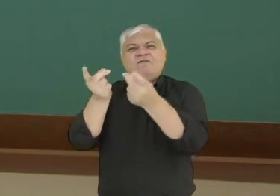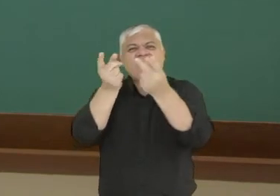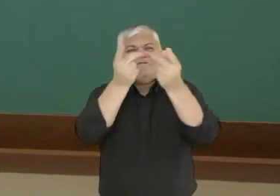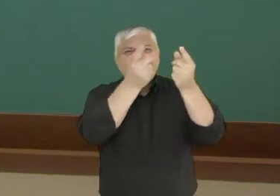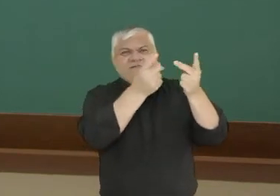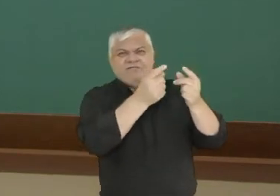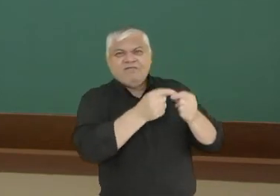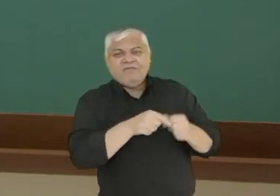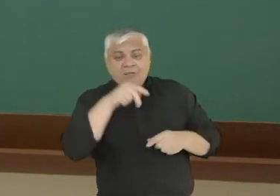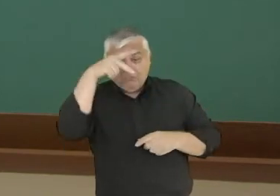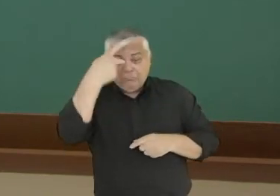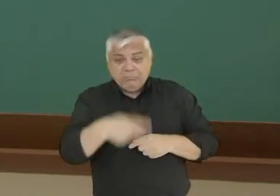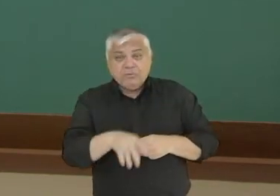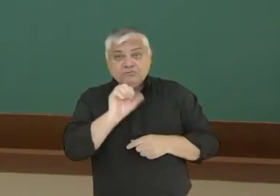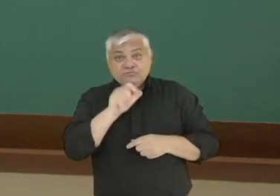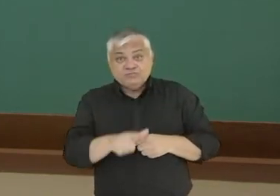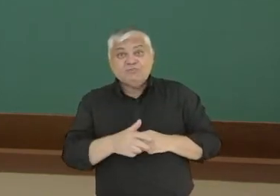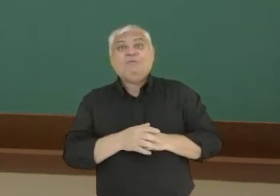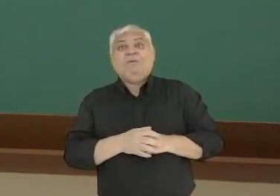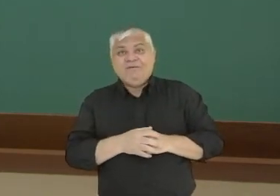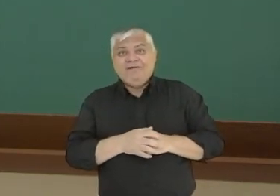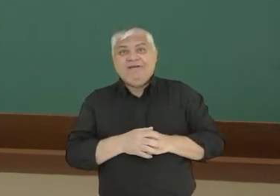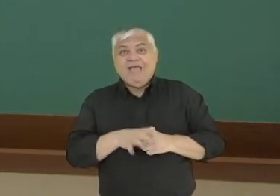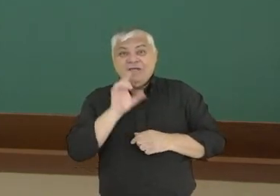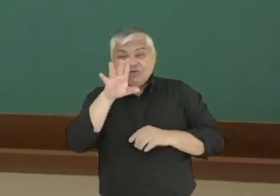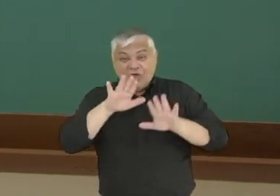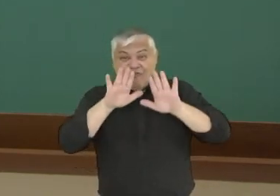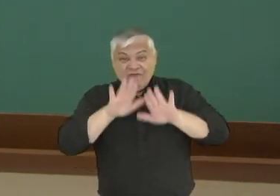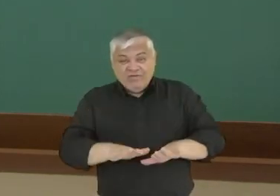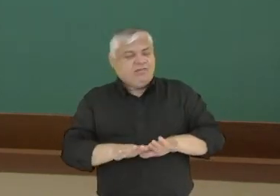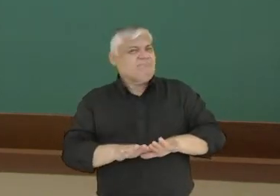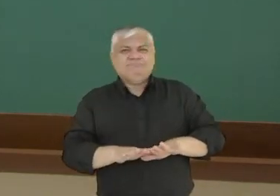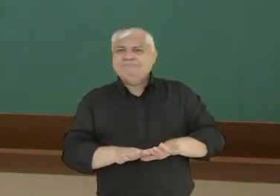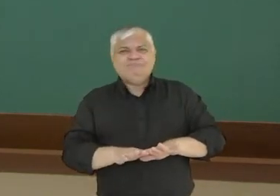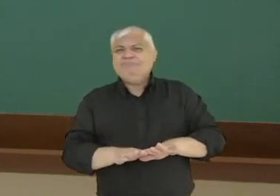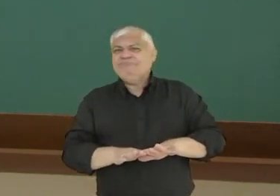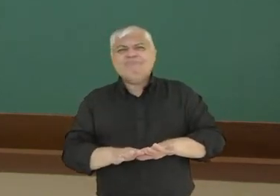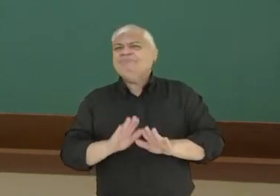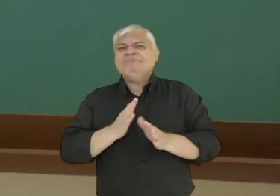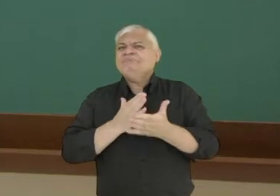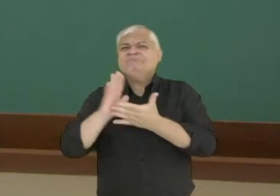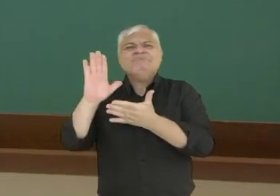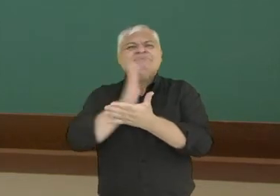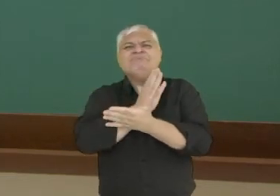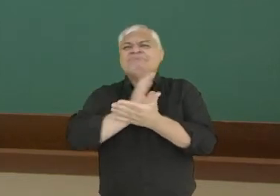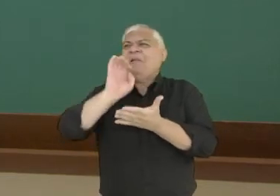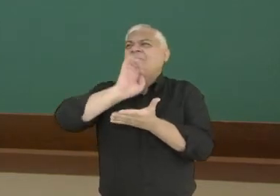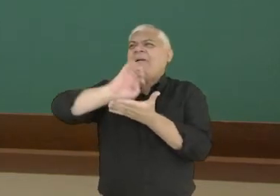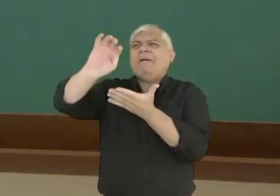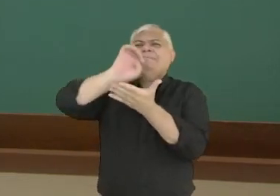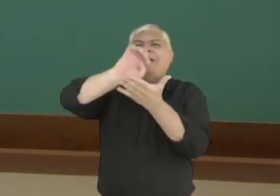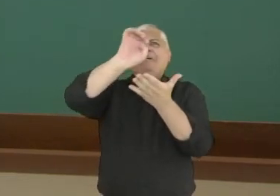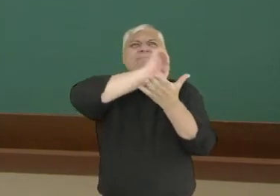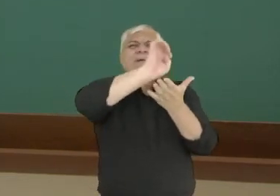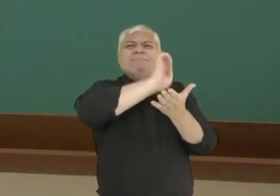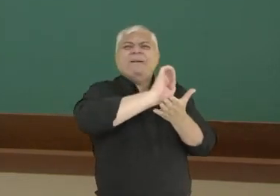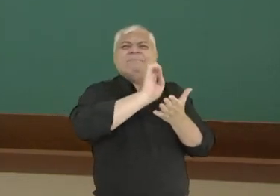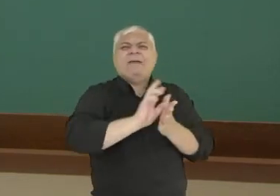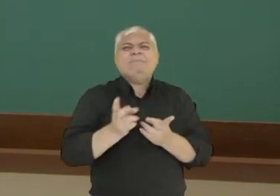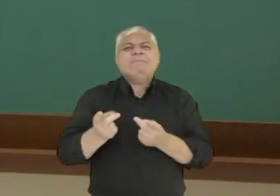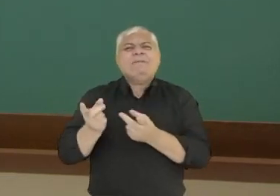muitas vezes ela nem fica só no Brasil mais da metade dela é para exportação para ir para